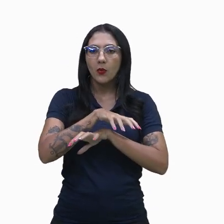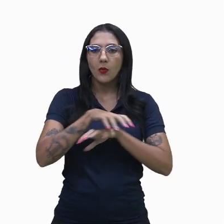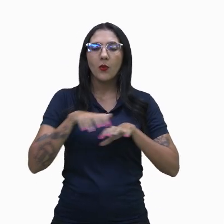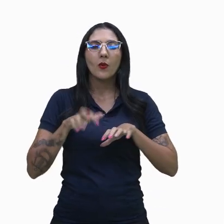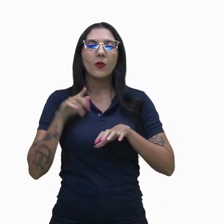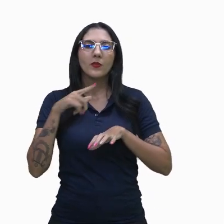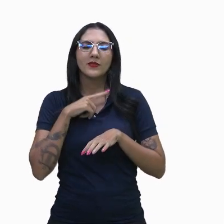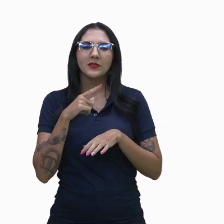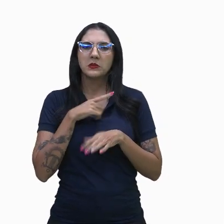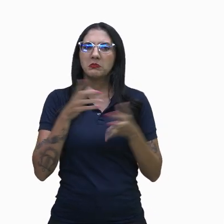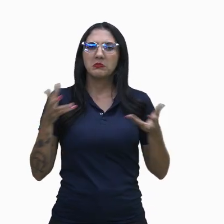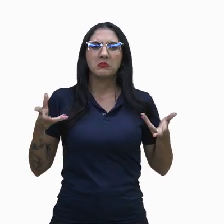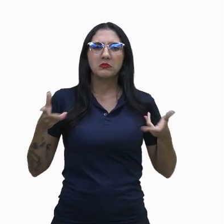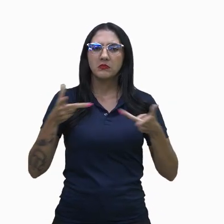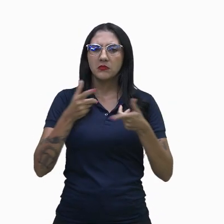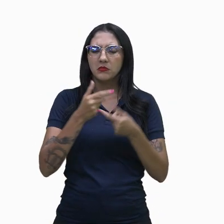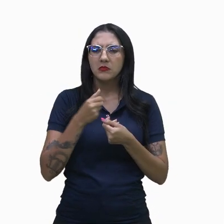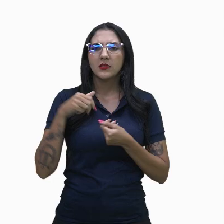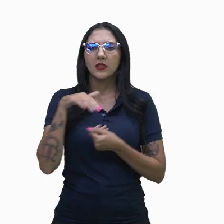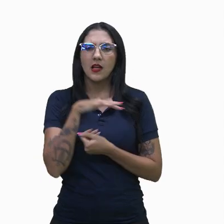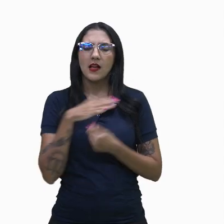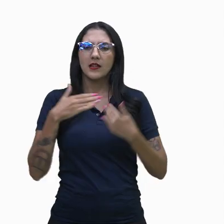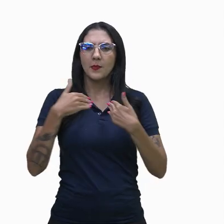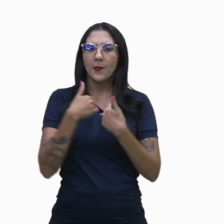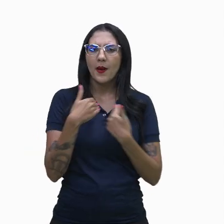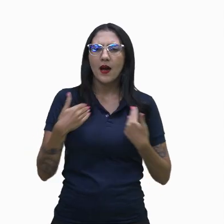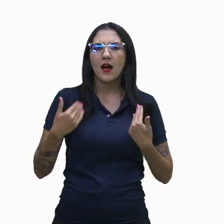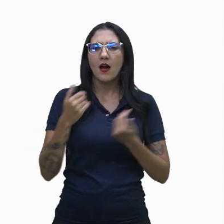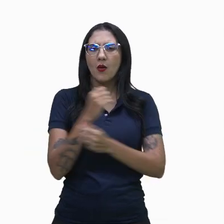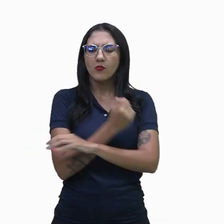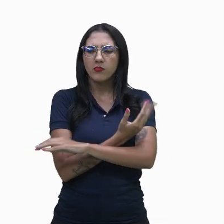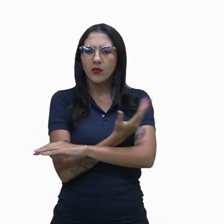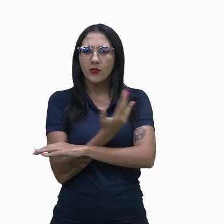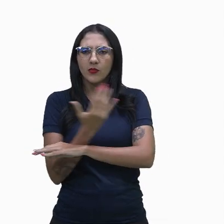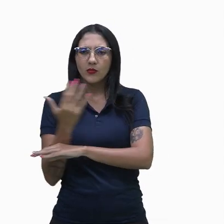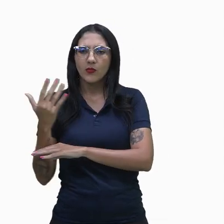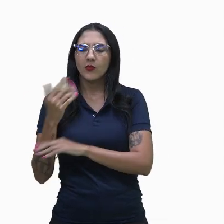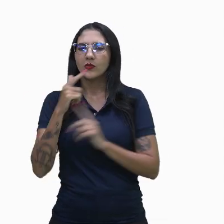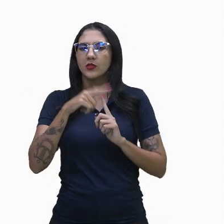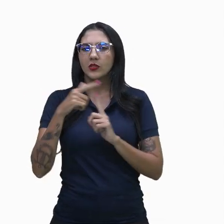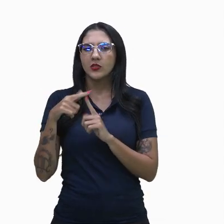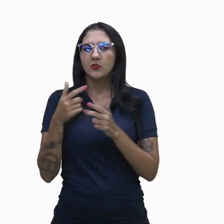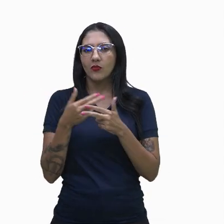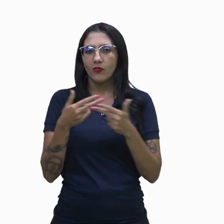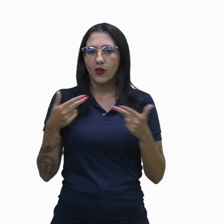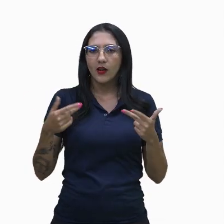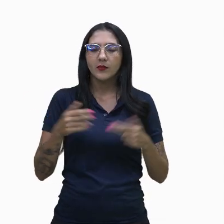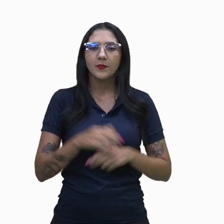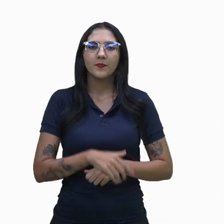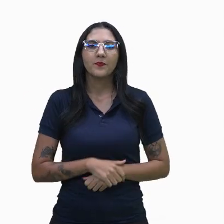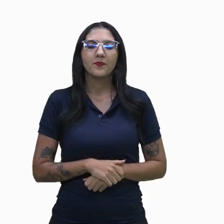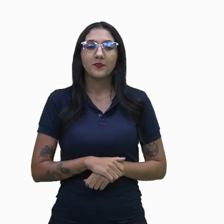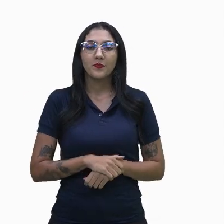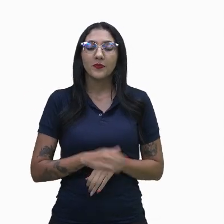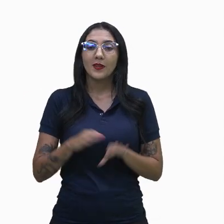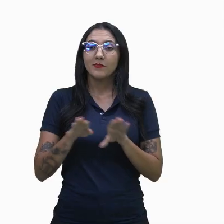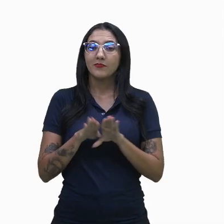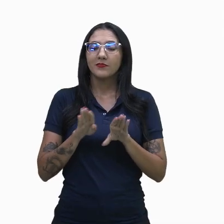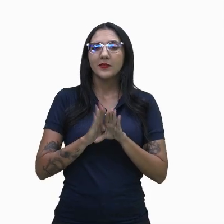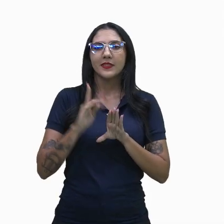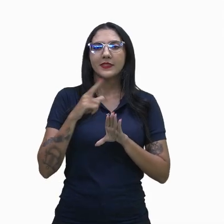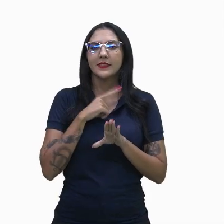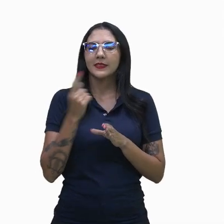riquíssimo na sua fauna, na sua flora. E aí nós temos um palco com uma profunda contradição, né? Como a